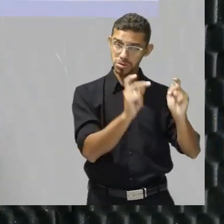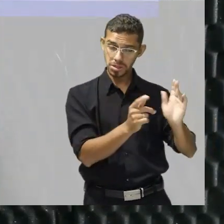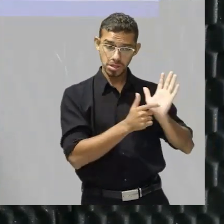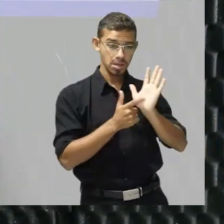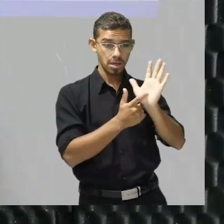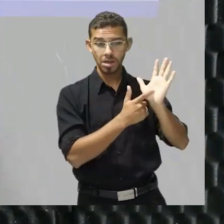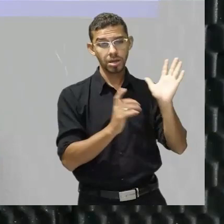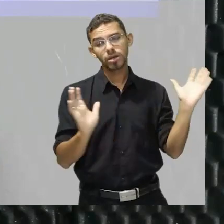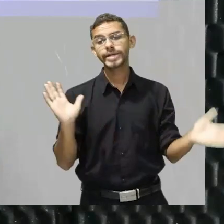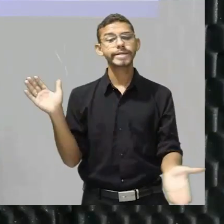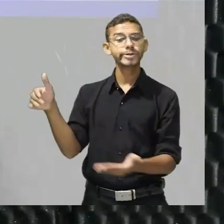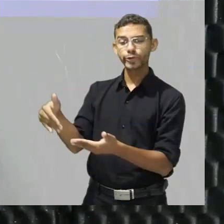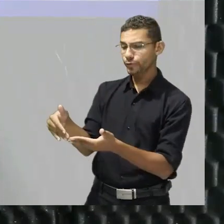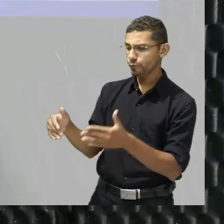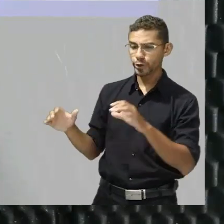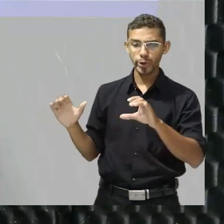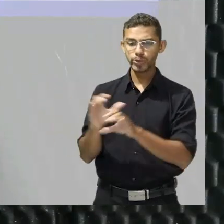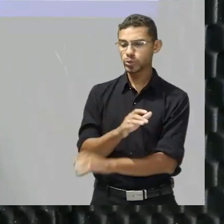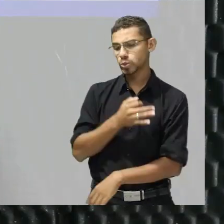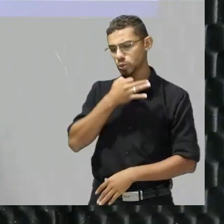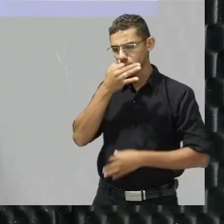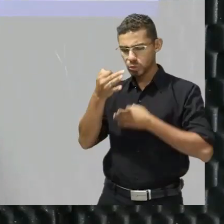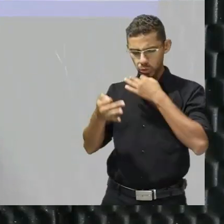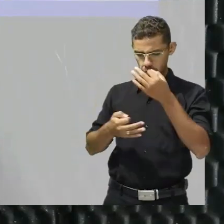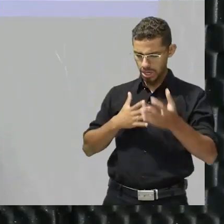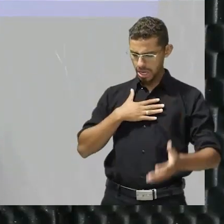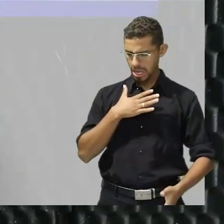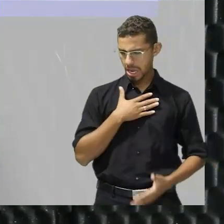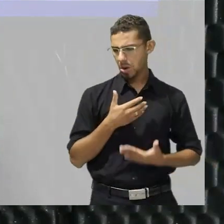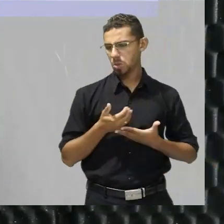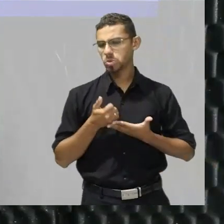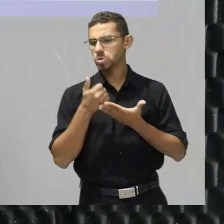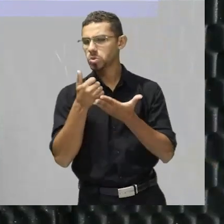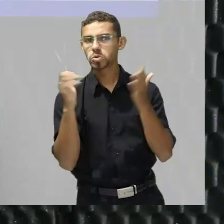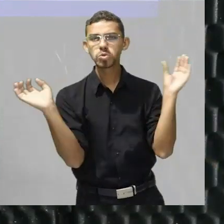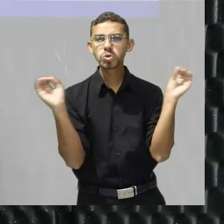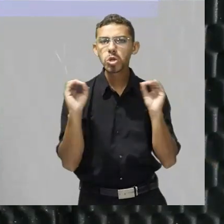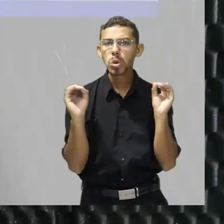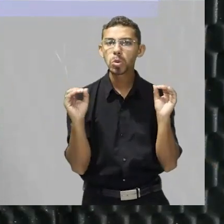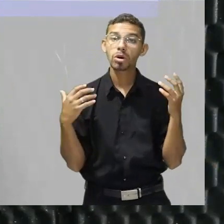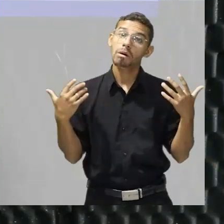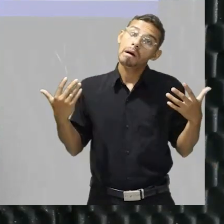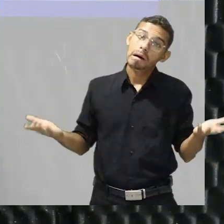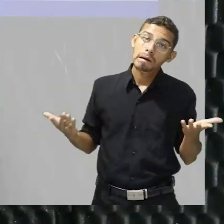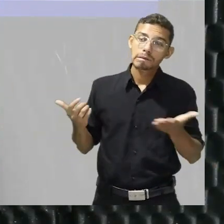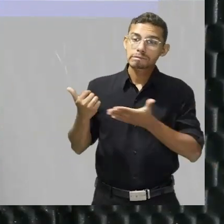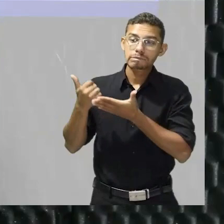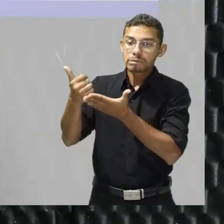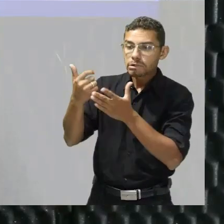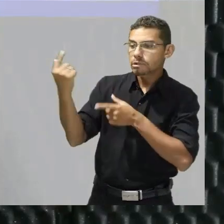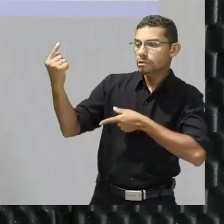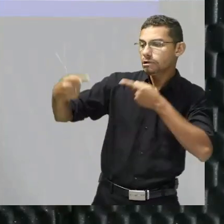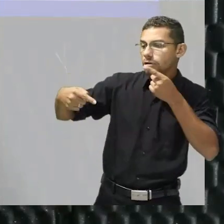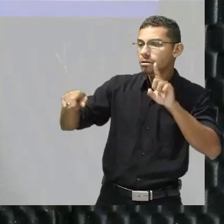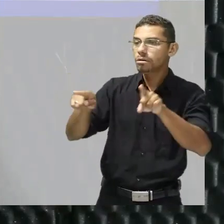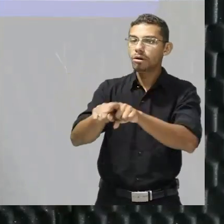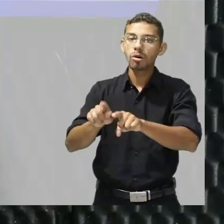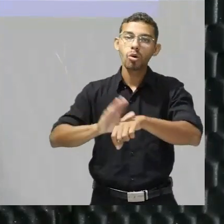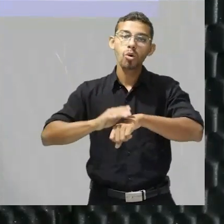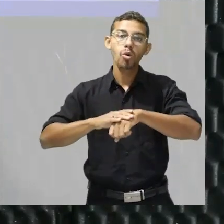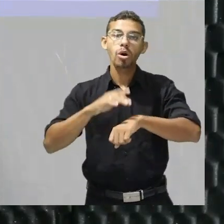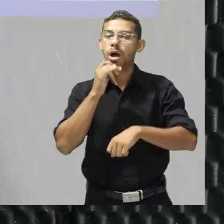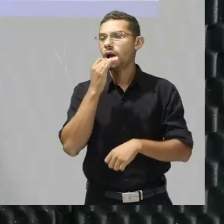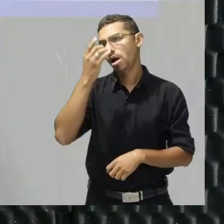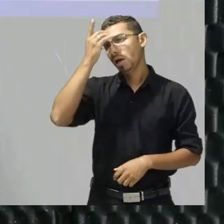me foi apresentado e no final eu Não sugiro nenhuma resolução Eu Não sugiro nenhuma proposta de intervenção ou